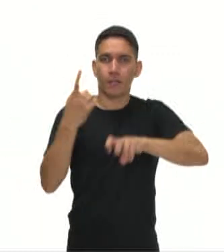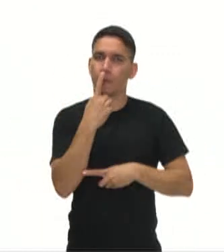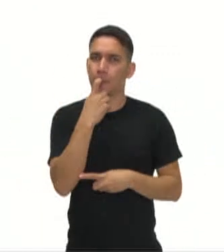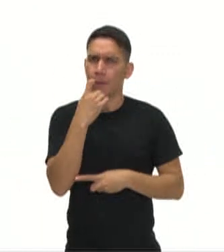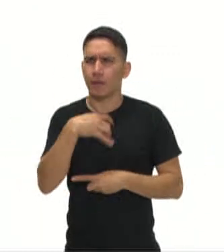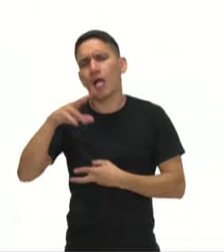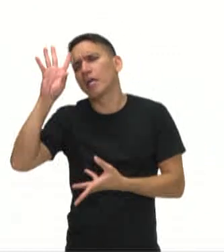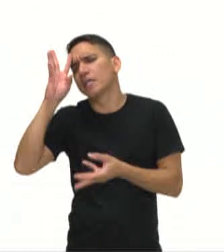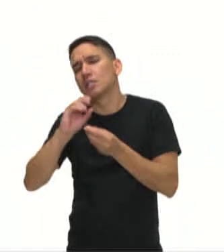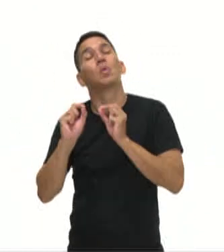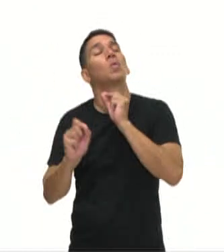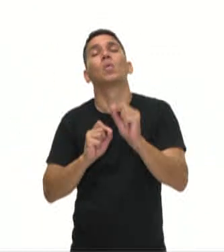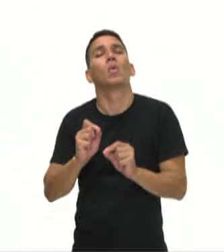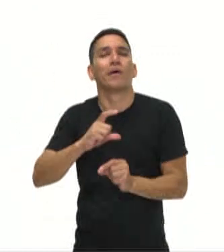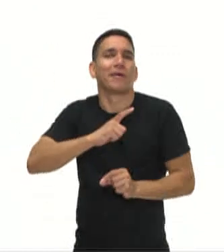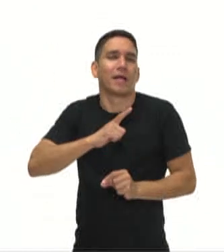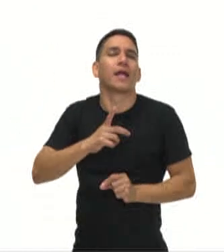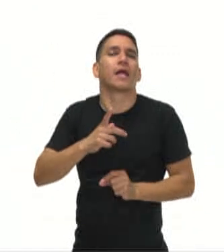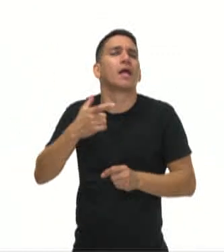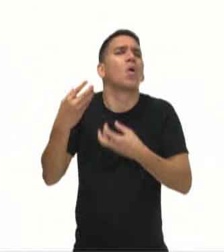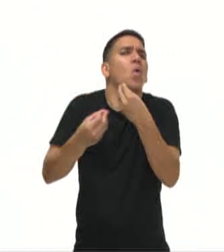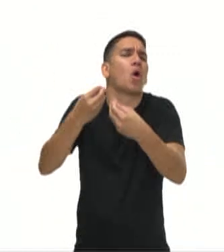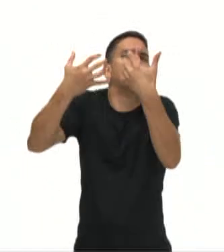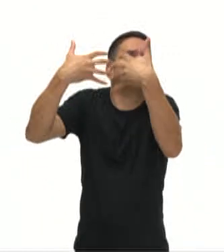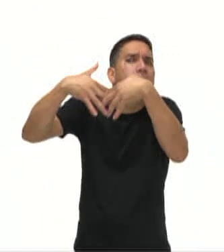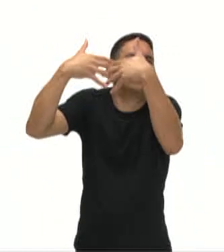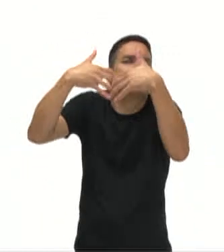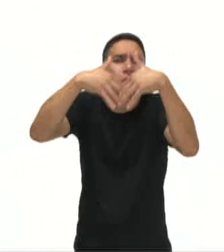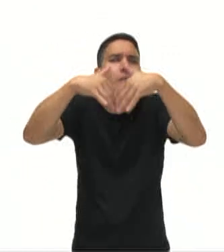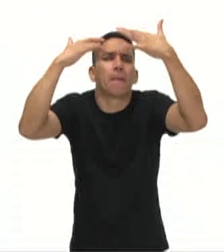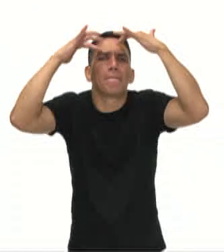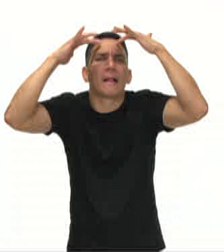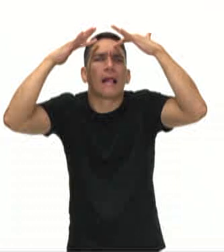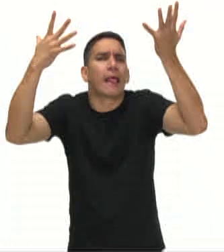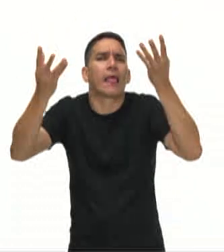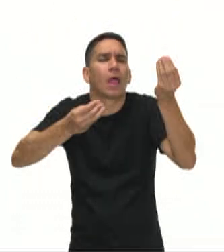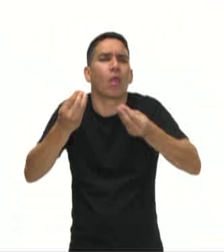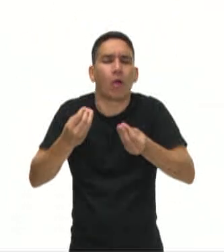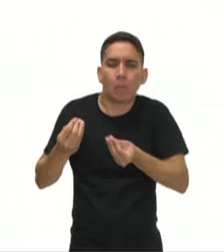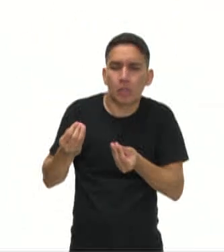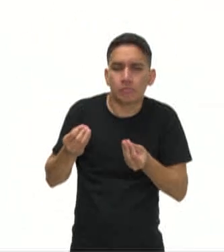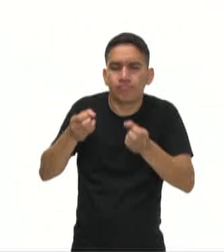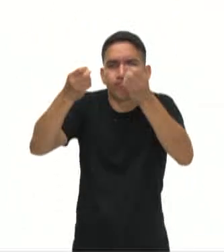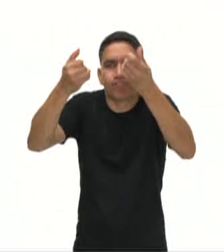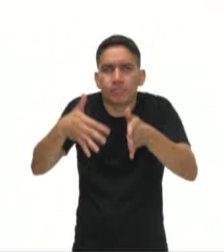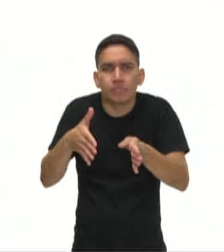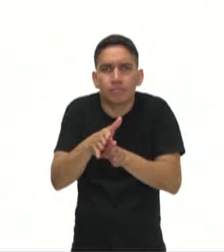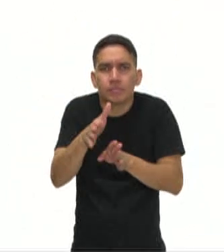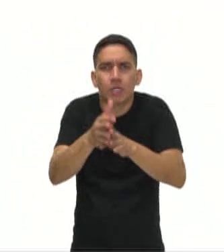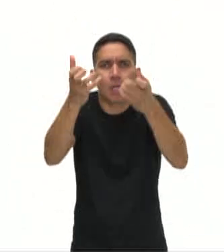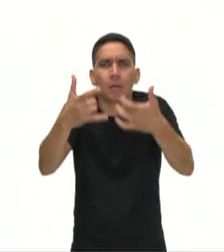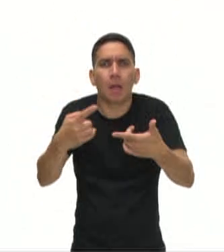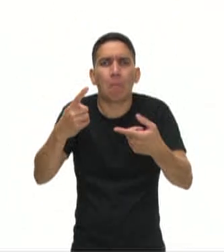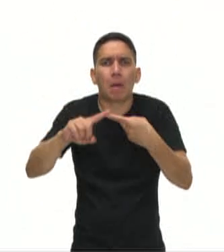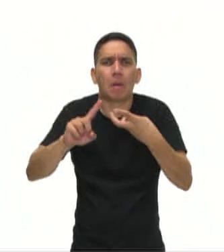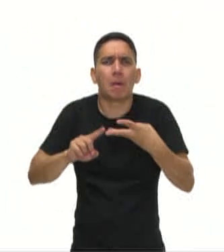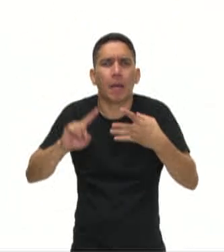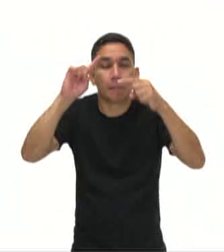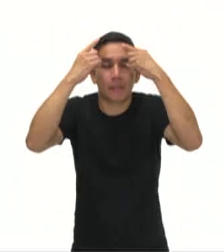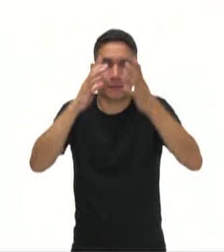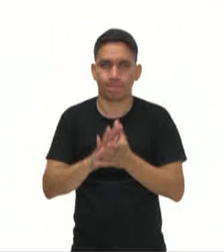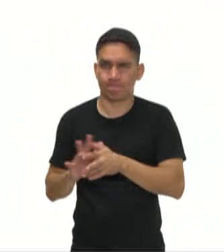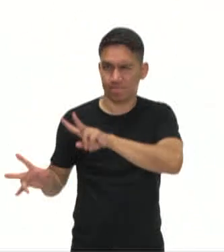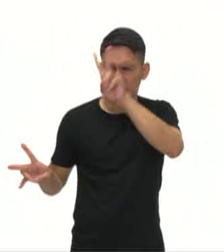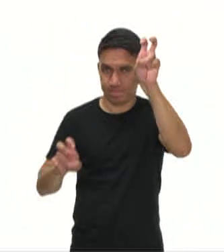uma noção desse pensamento, de como que ele encaminha então as suas ideias. Eu vou ler para vocês,